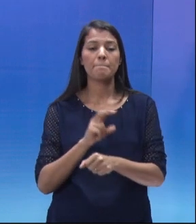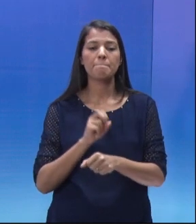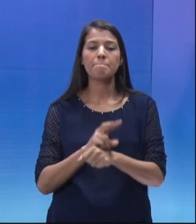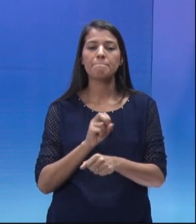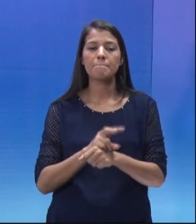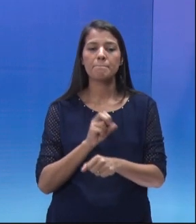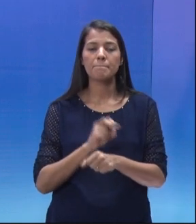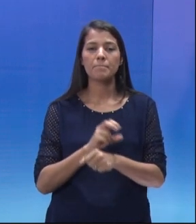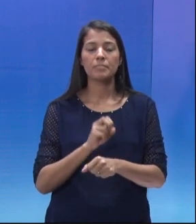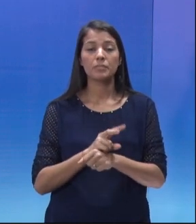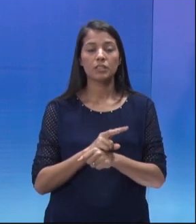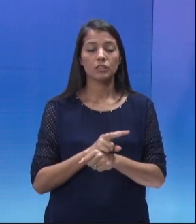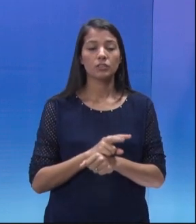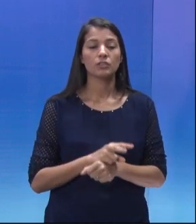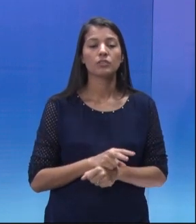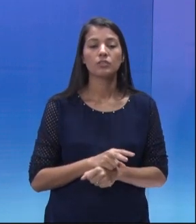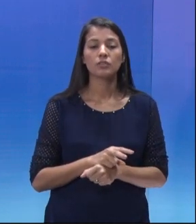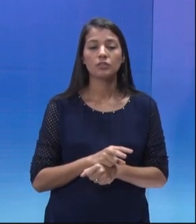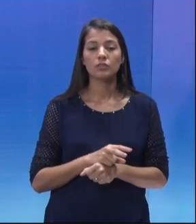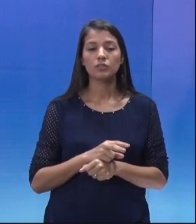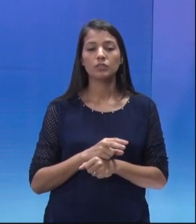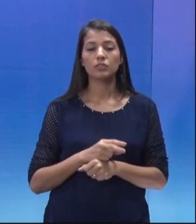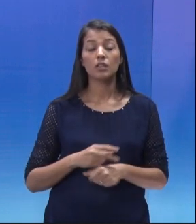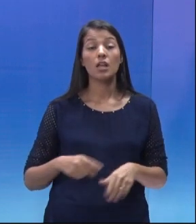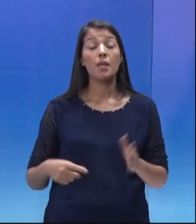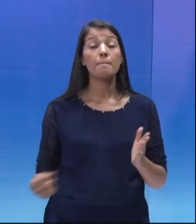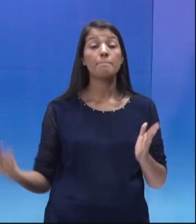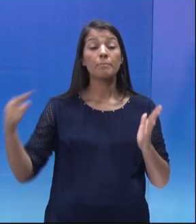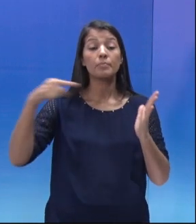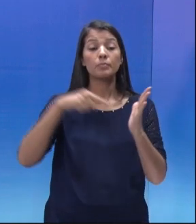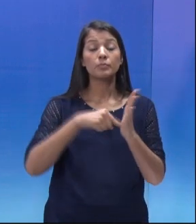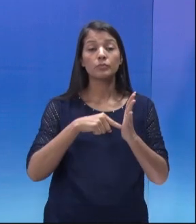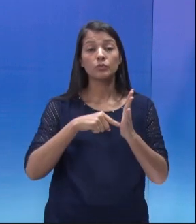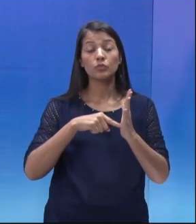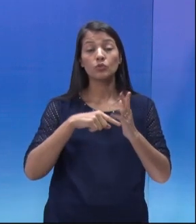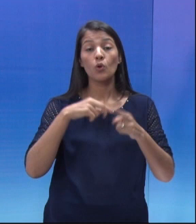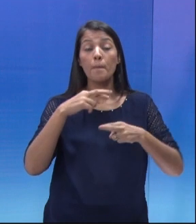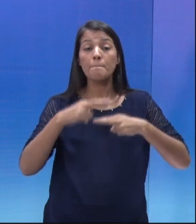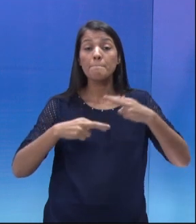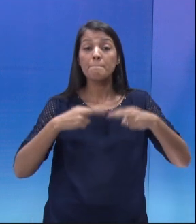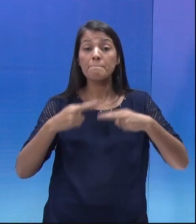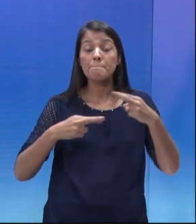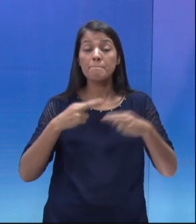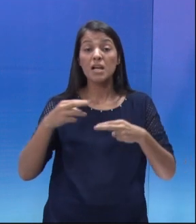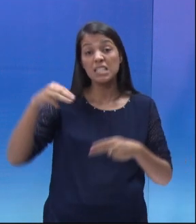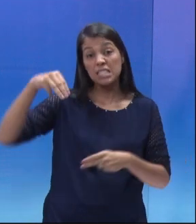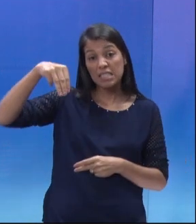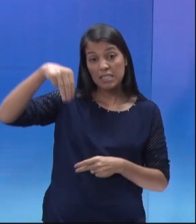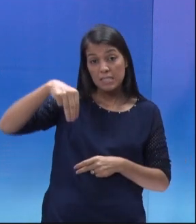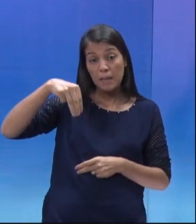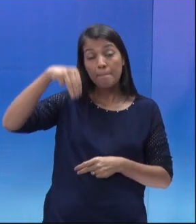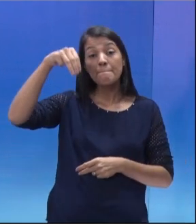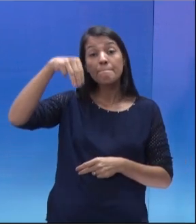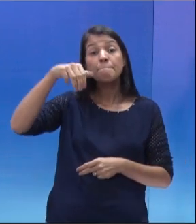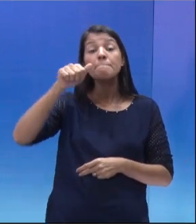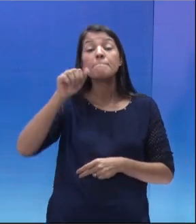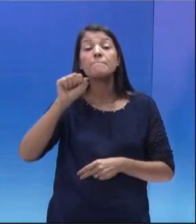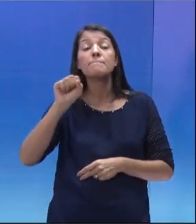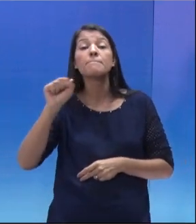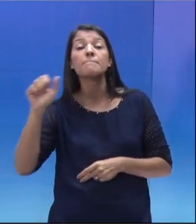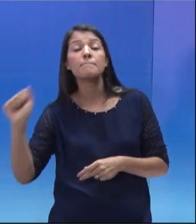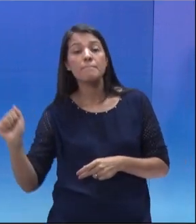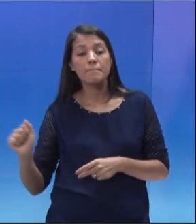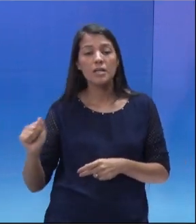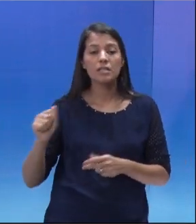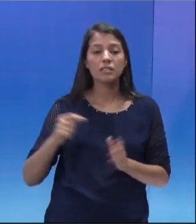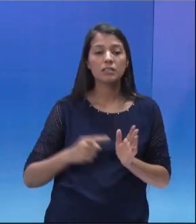massa da substância ingerida pela massa da cobaia. Bem, nessa segunda parte do enunciado, me chamou a